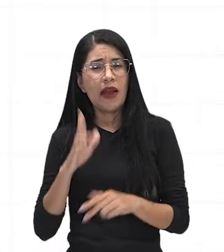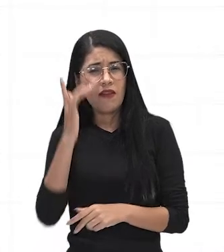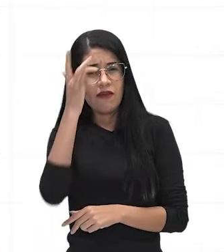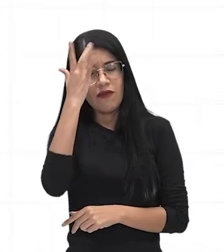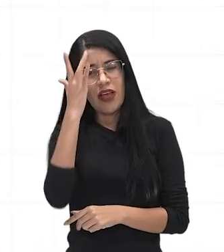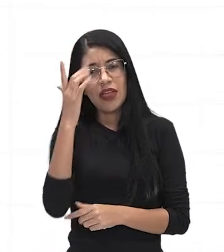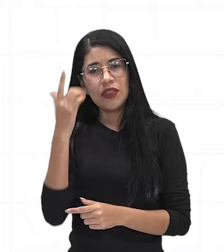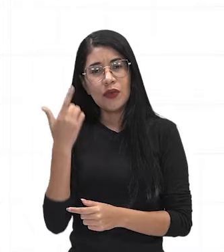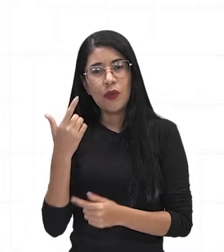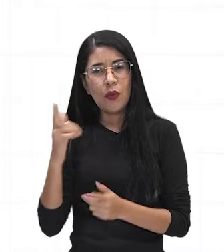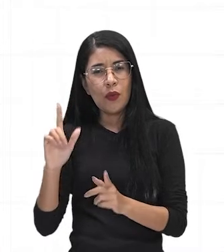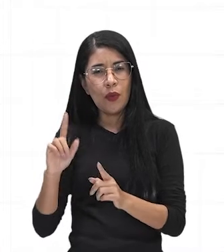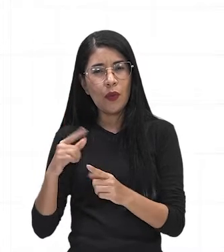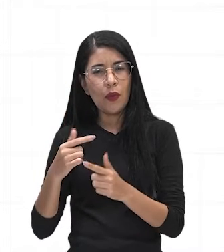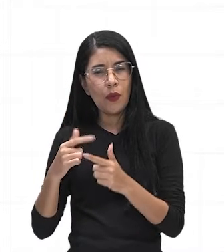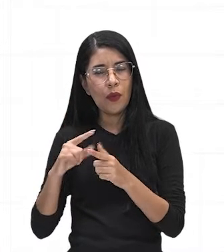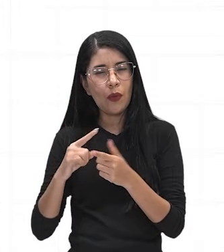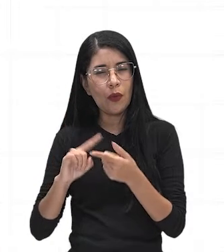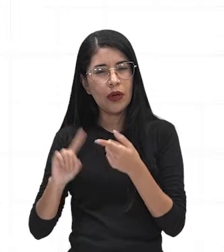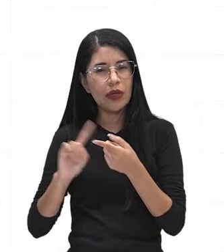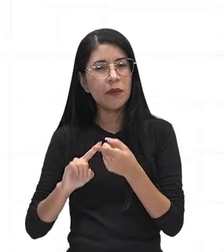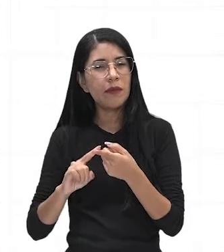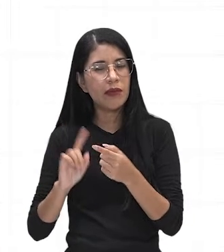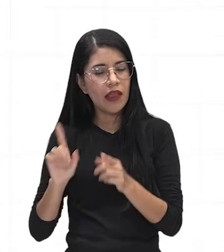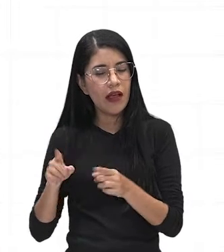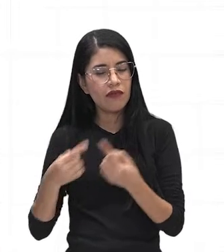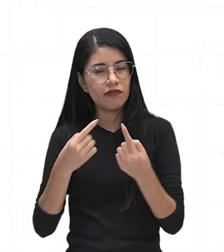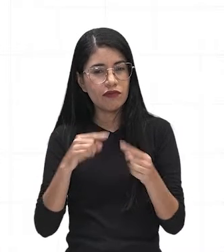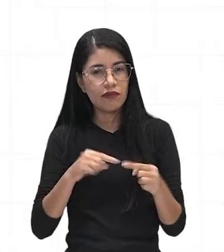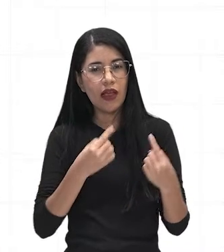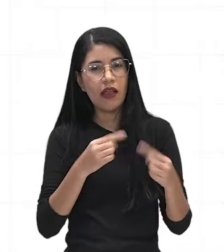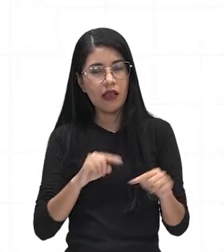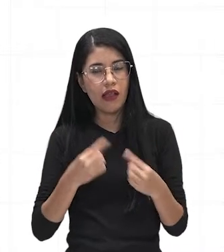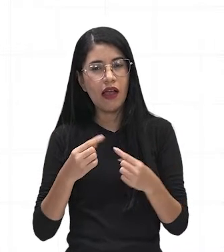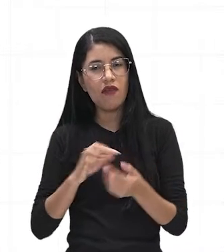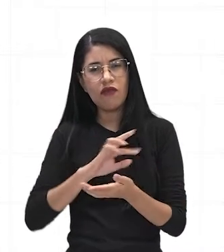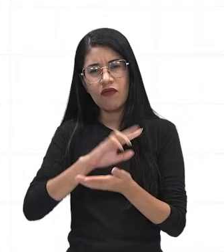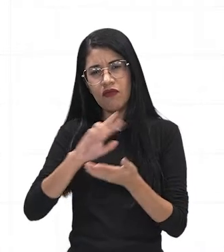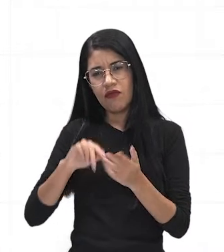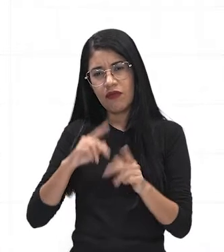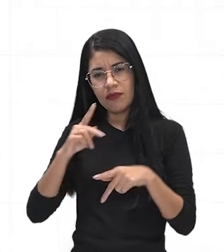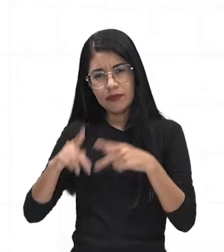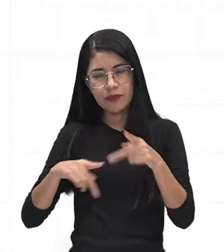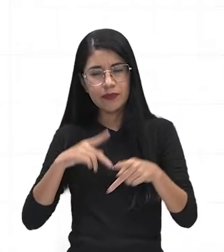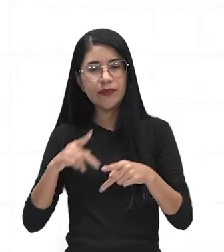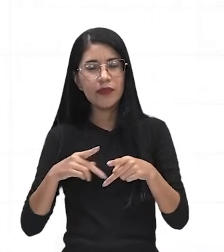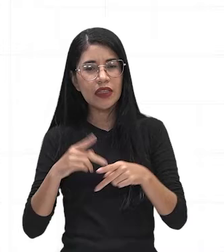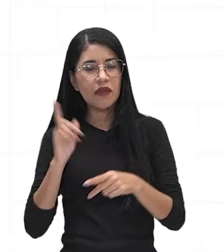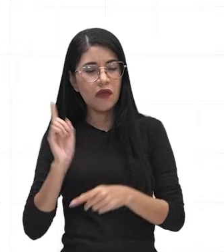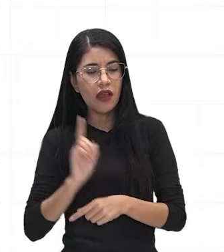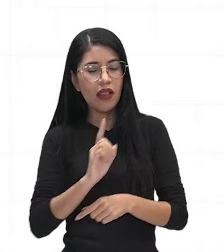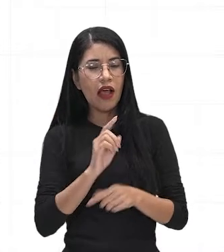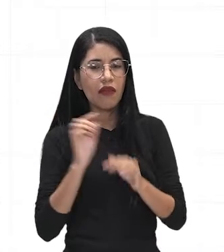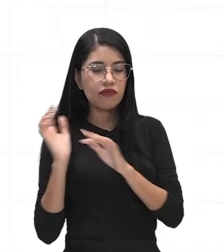inimigo. Elas foram atacadas por vários povos como os hititas, que invadiram Biblos, e os exércitos, então, do